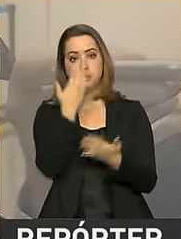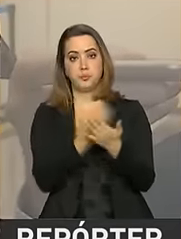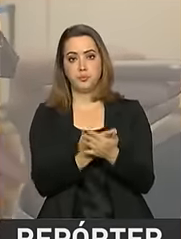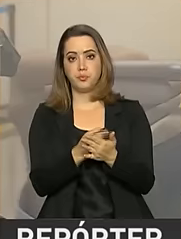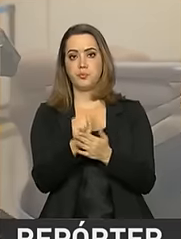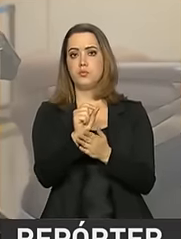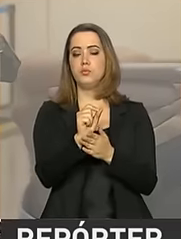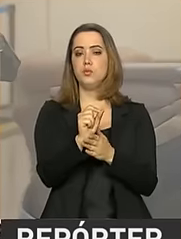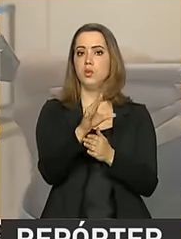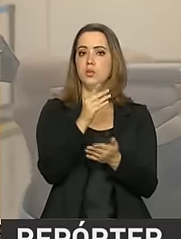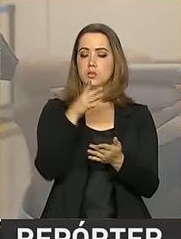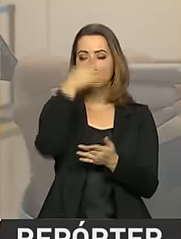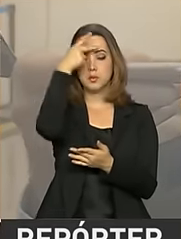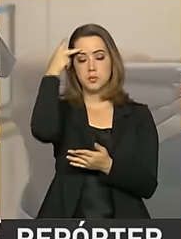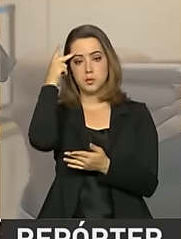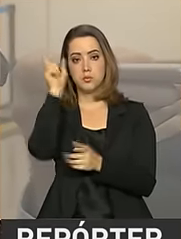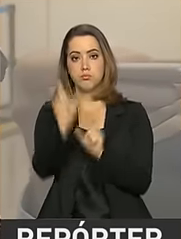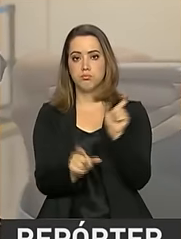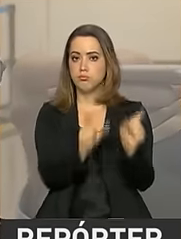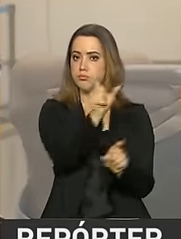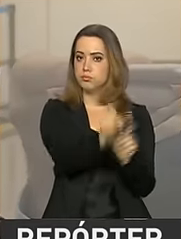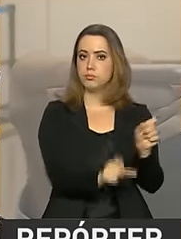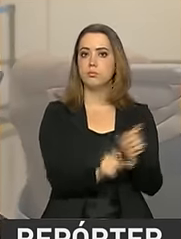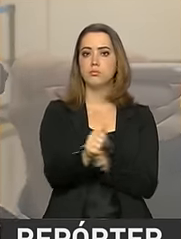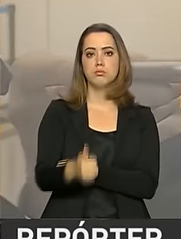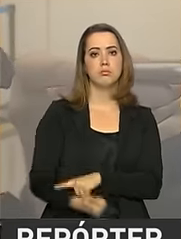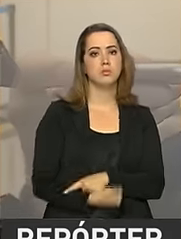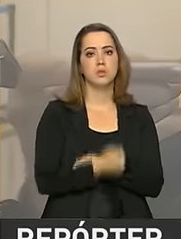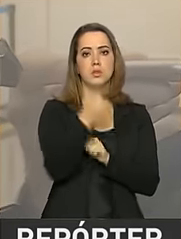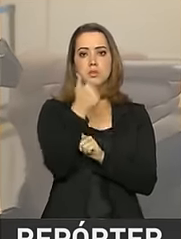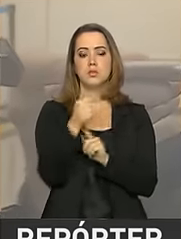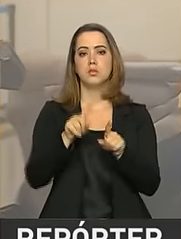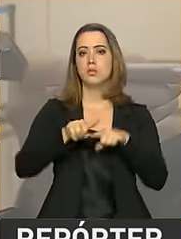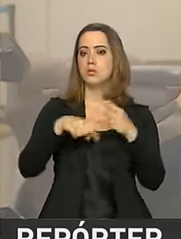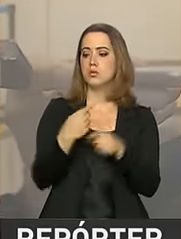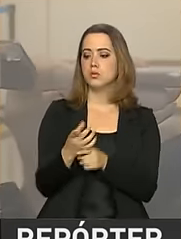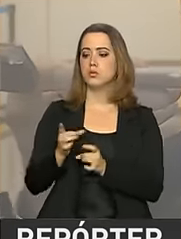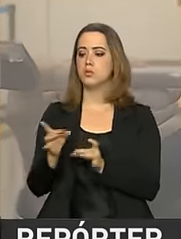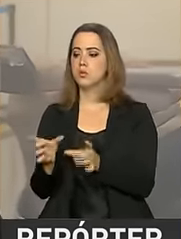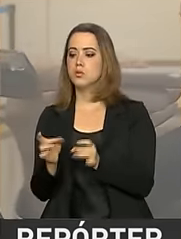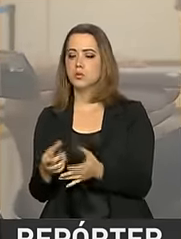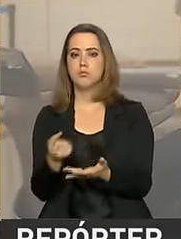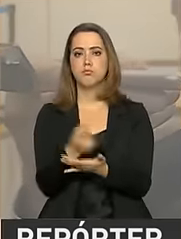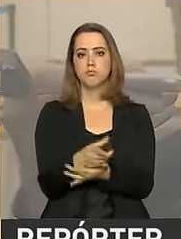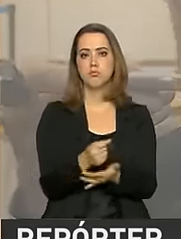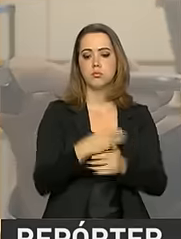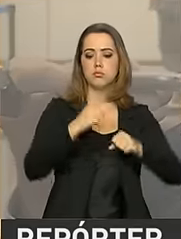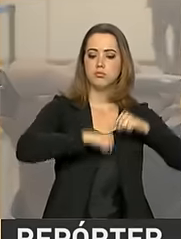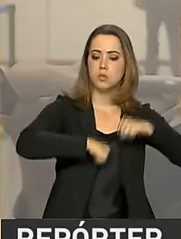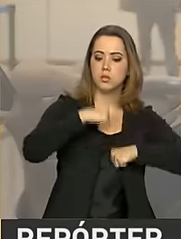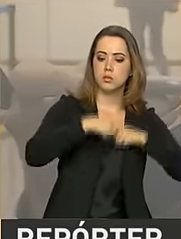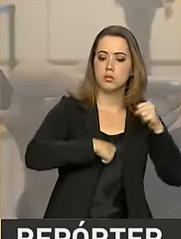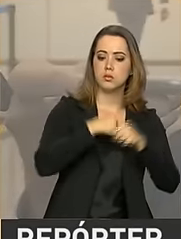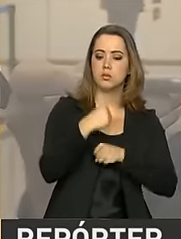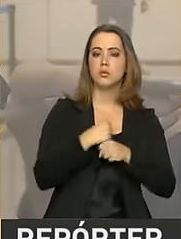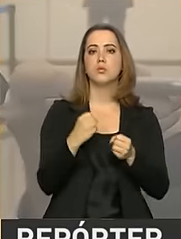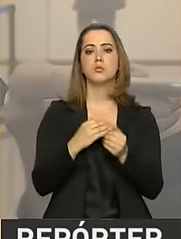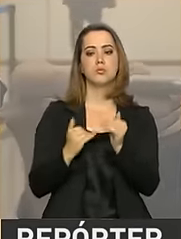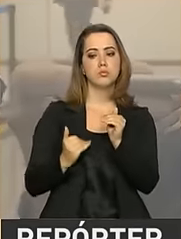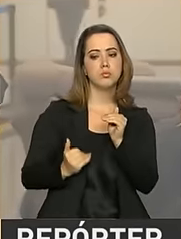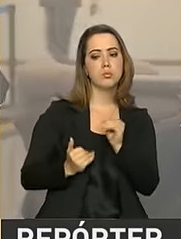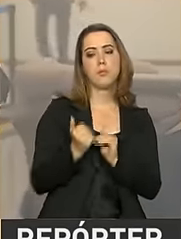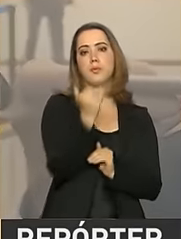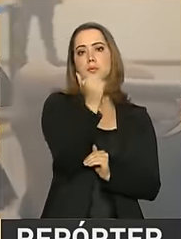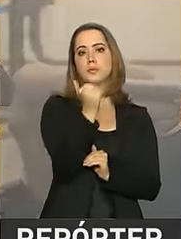está aumentando, a confiança do comércio, da indústria, dos serviços está tudo